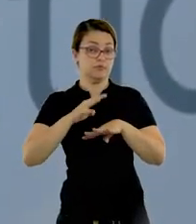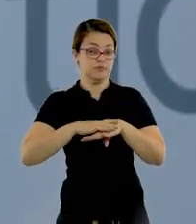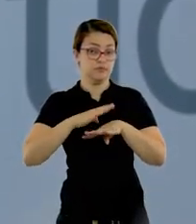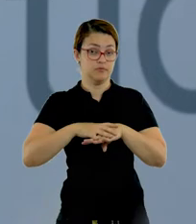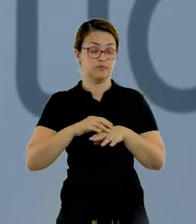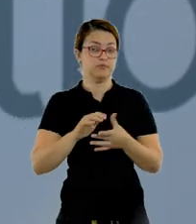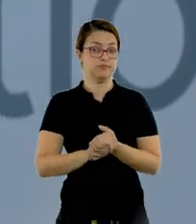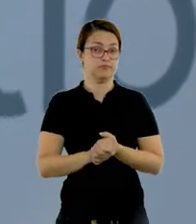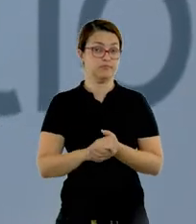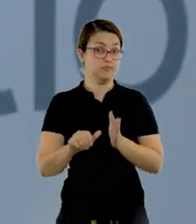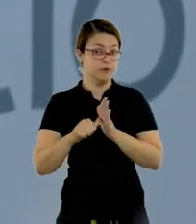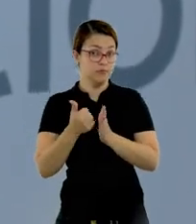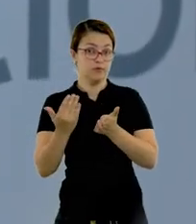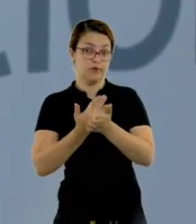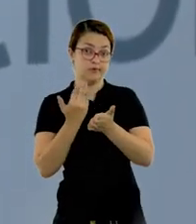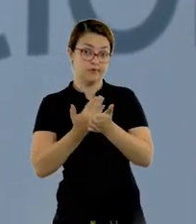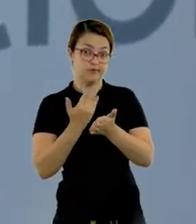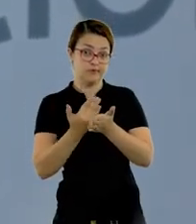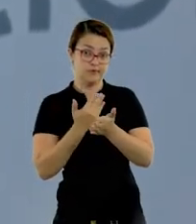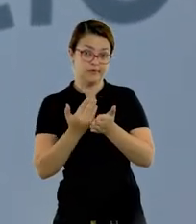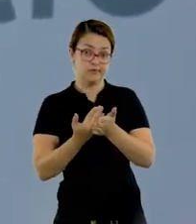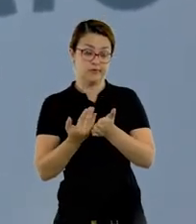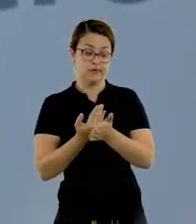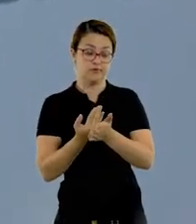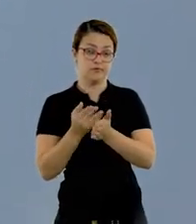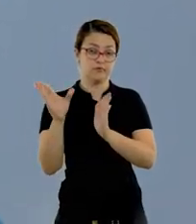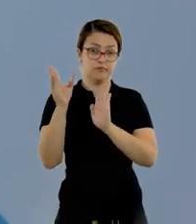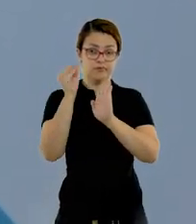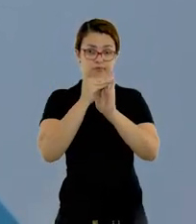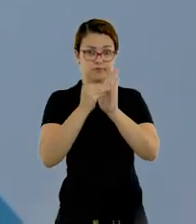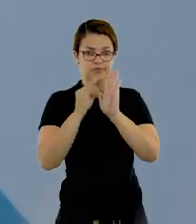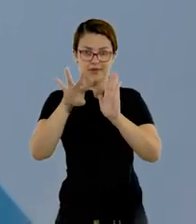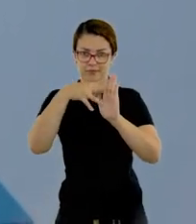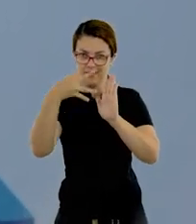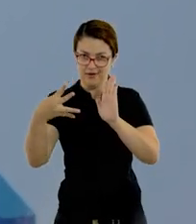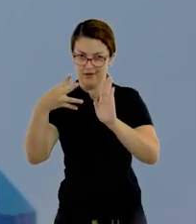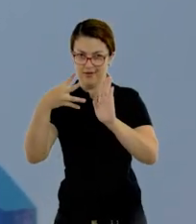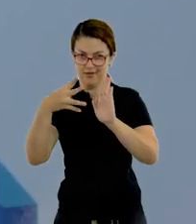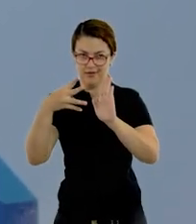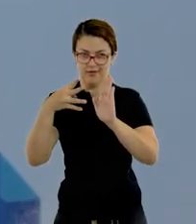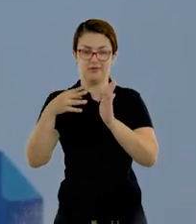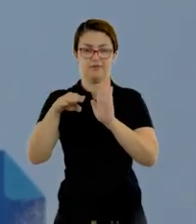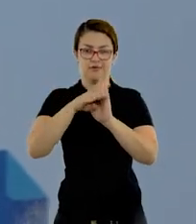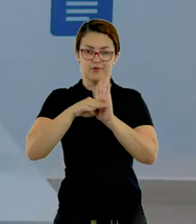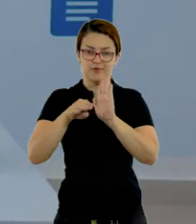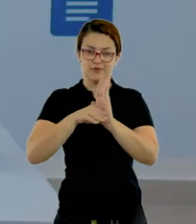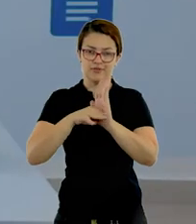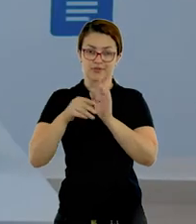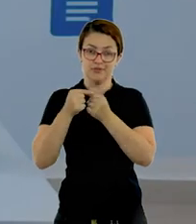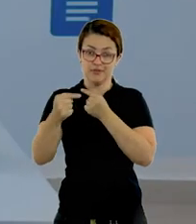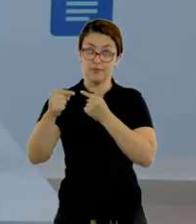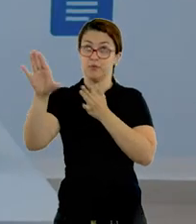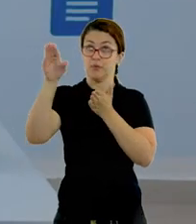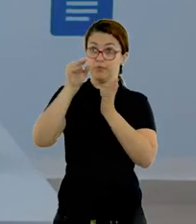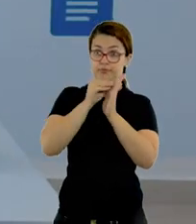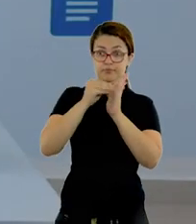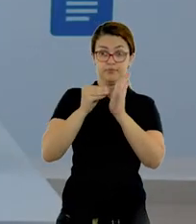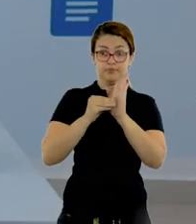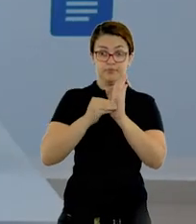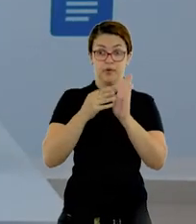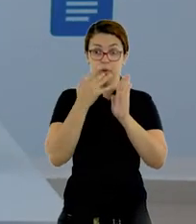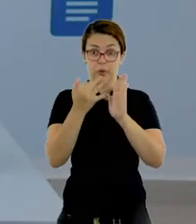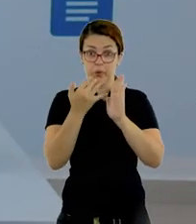é, primeiro, vocês pegarem o caderno e registrar a mesma tabela que tem na rotina semanal. Cada ficha